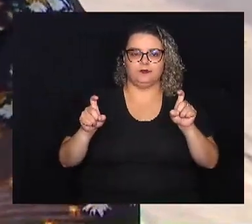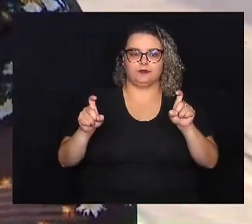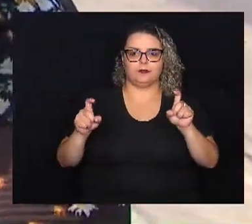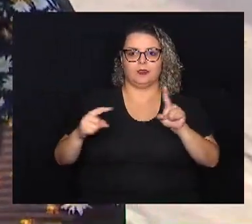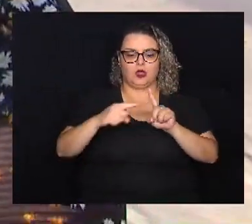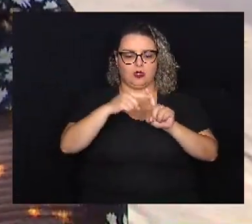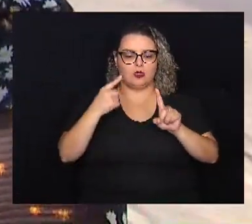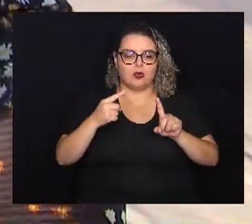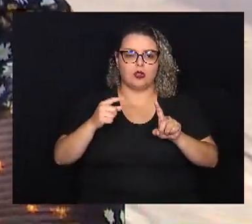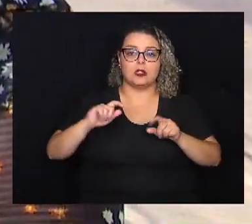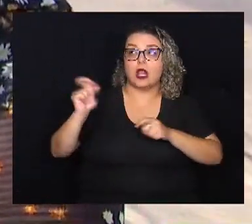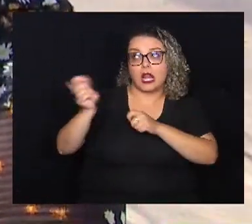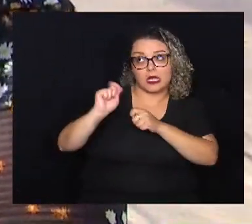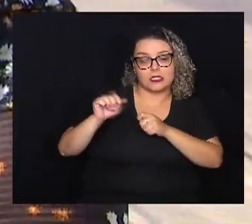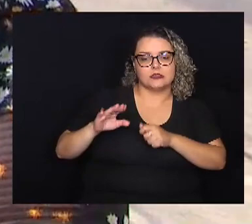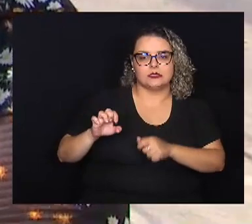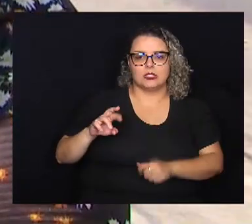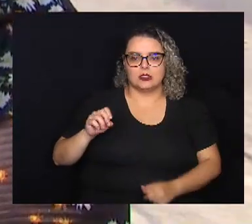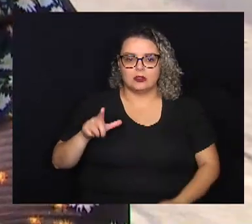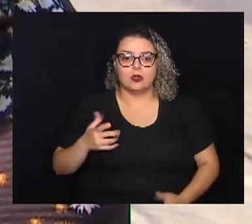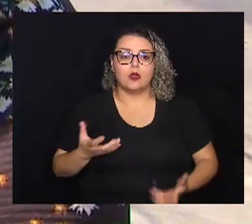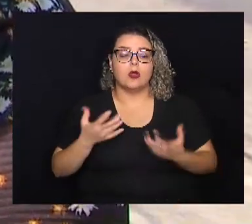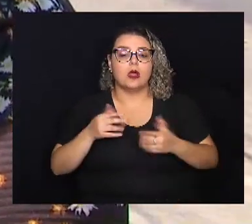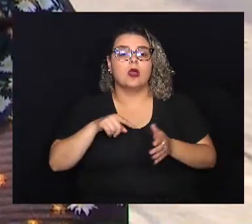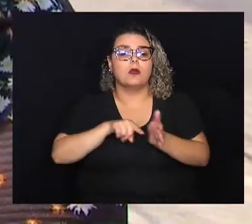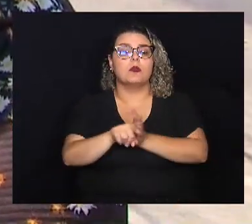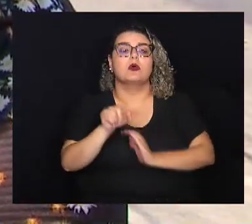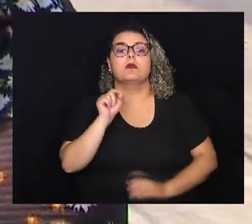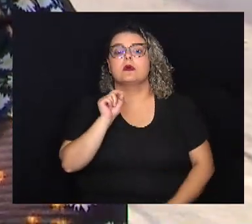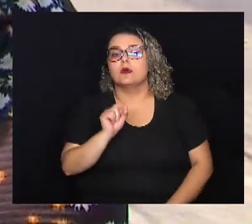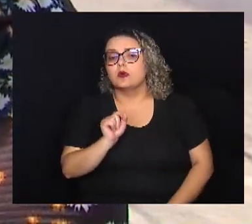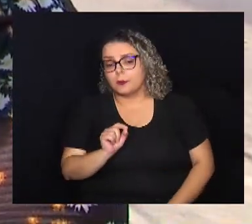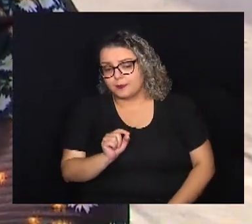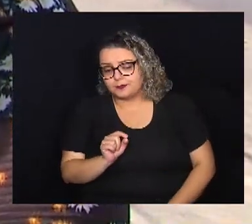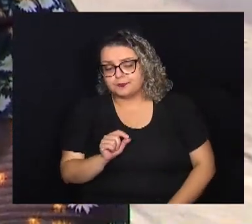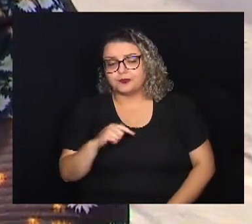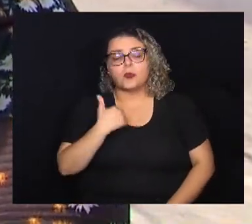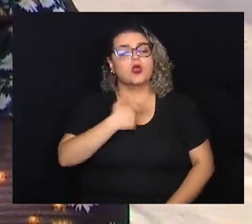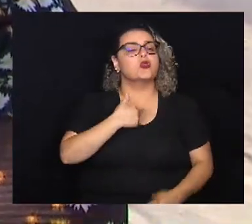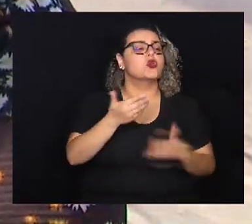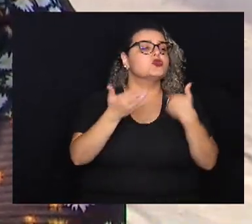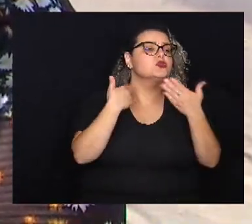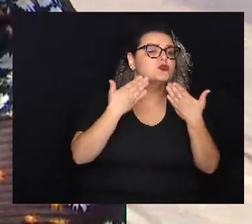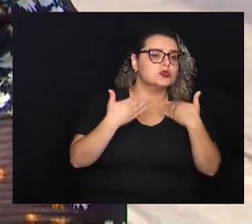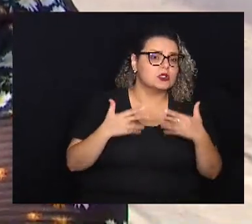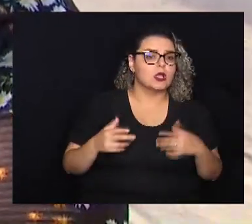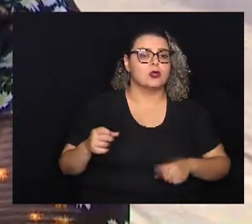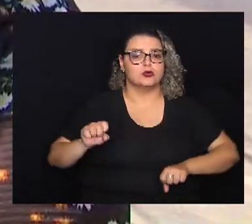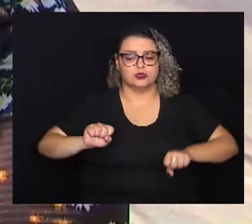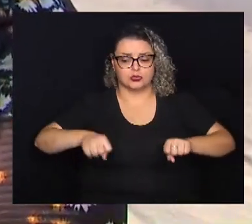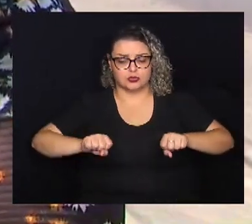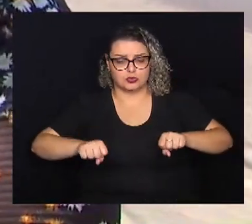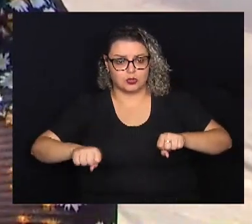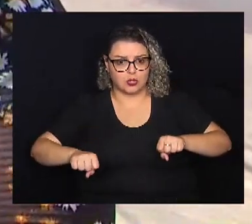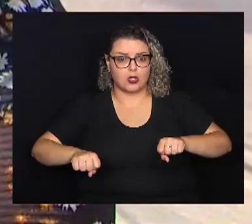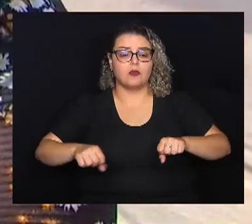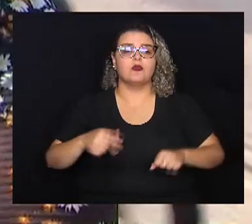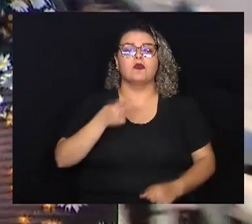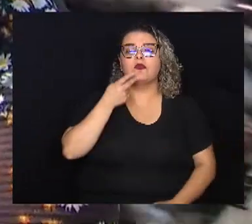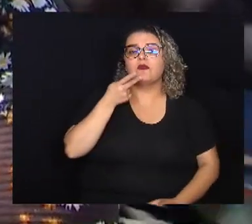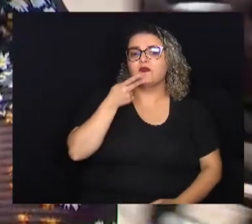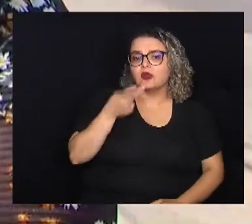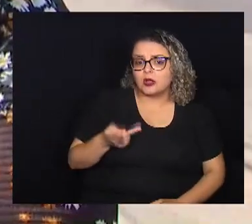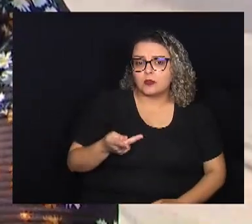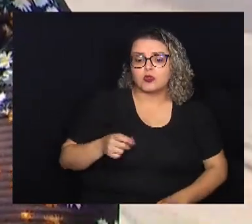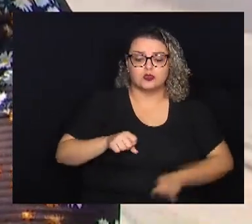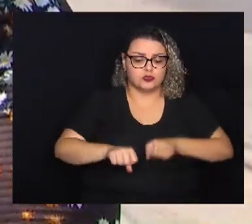linha de cerol, eu quero perguntar pra você o seguinte, nós falamos do motociclista, falamos do